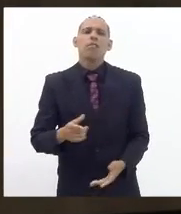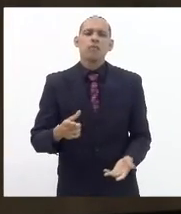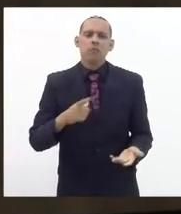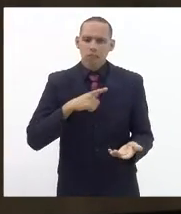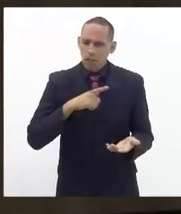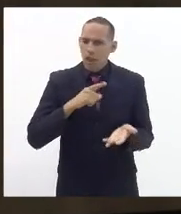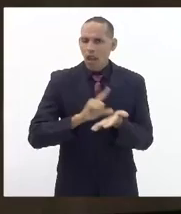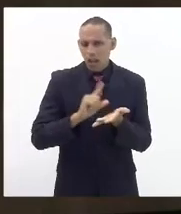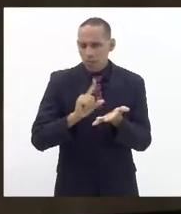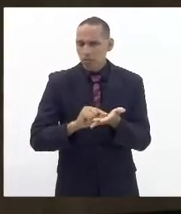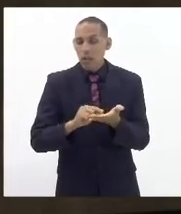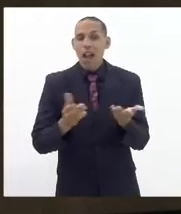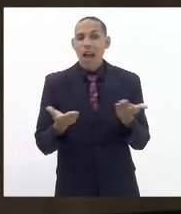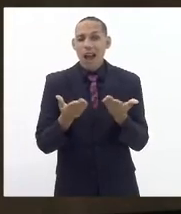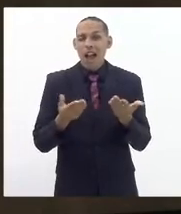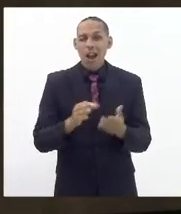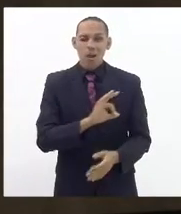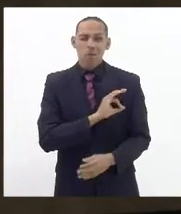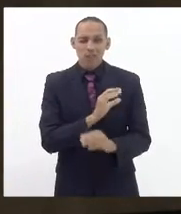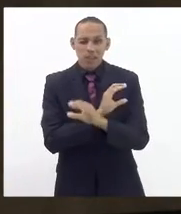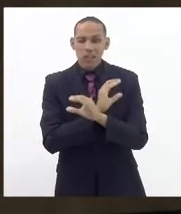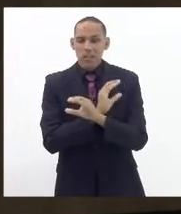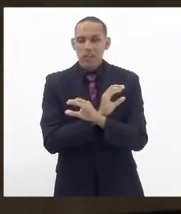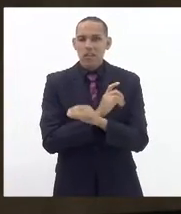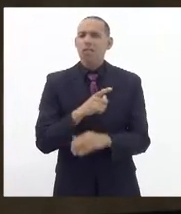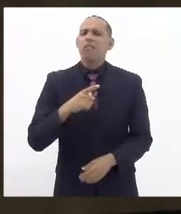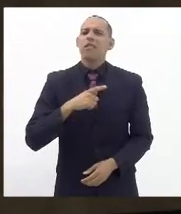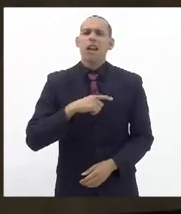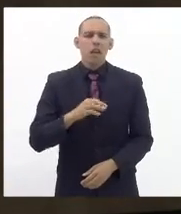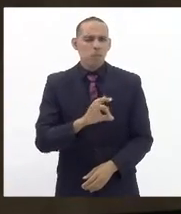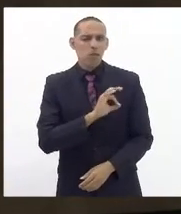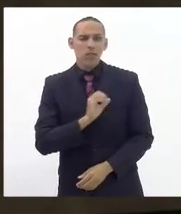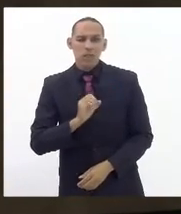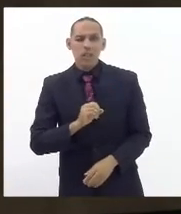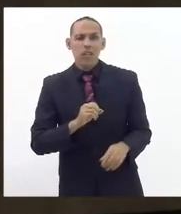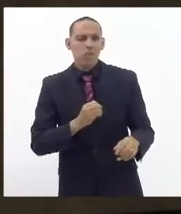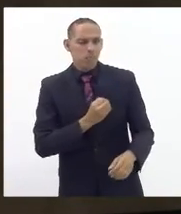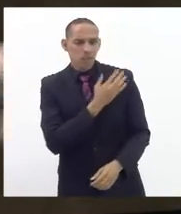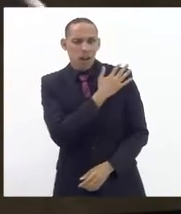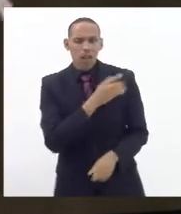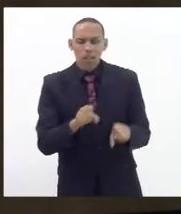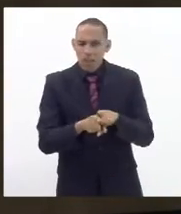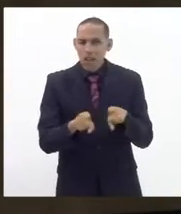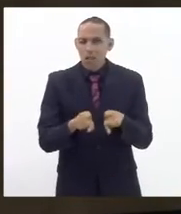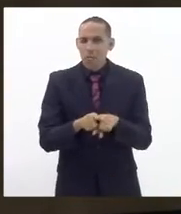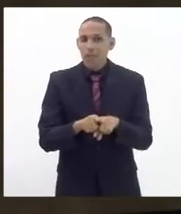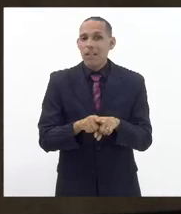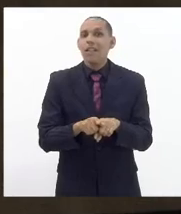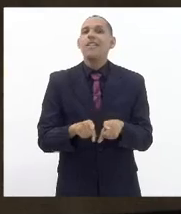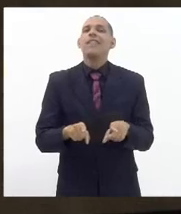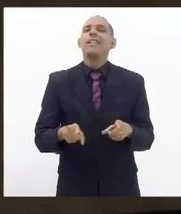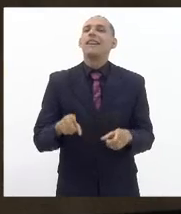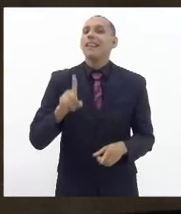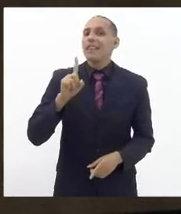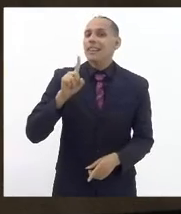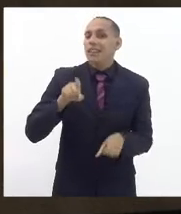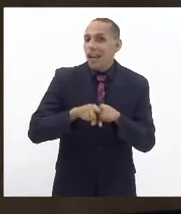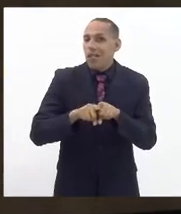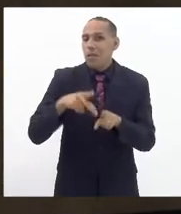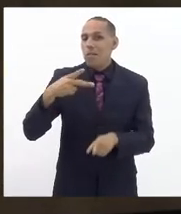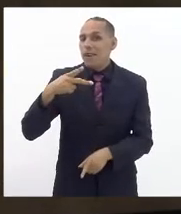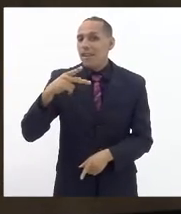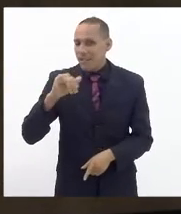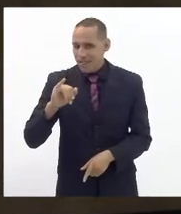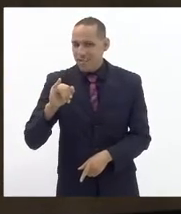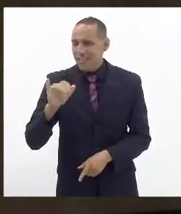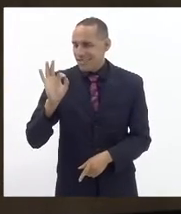agora são policiais civis, imagino que devem ter policiais militares também. Isso para não falar dos famosos PI, né, deputado Carlos Augusto?